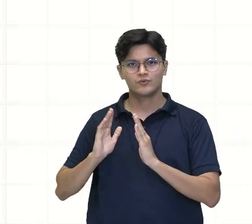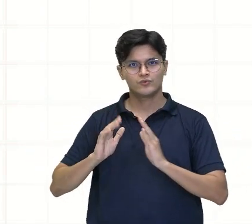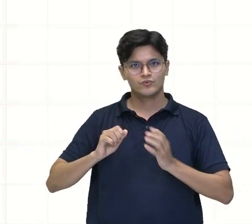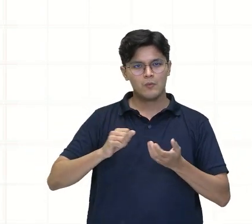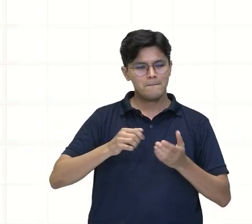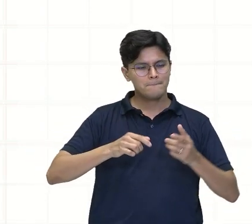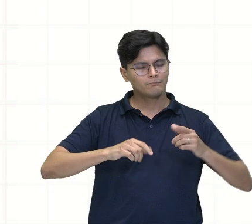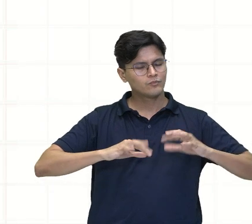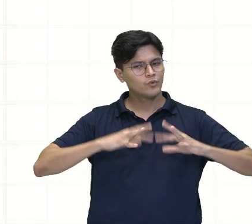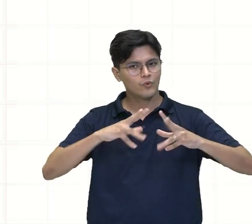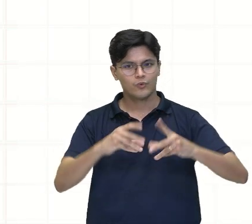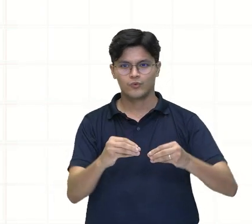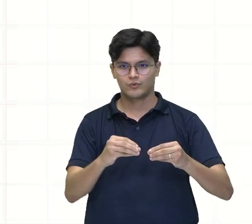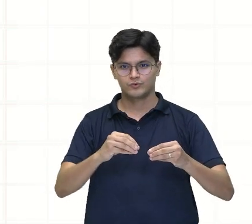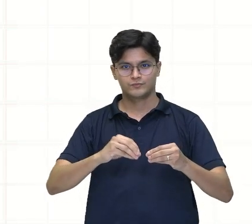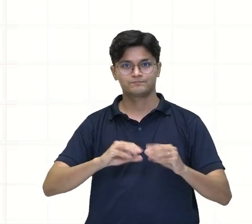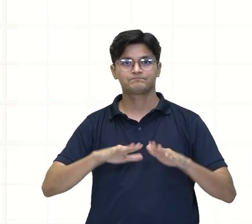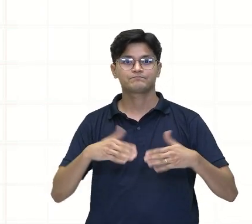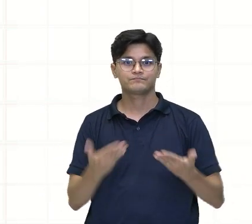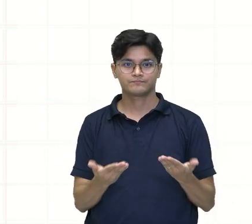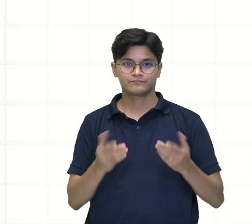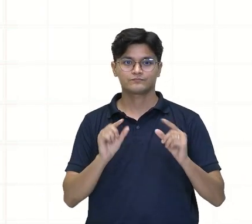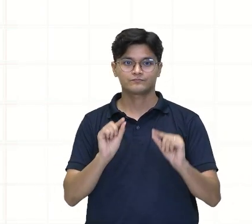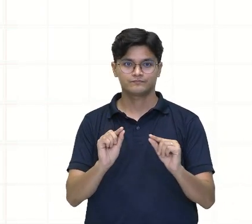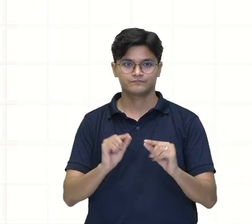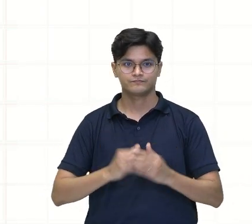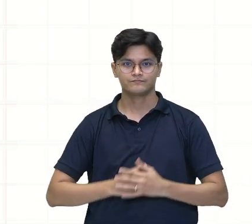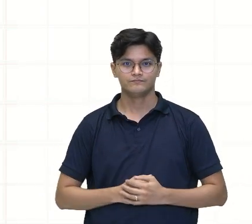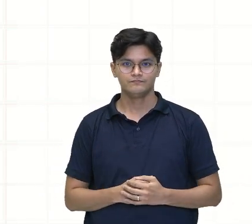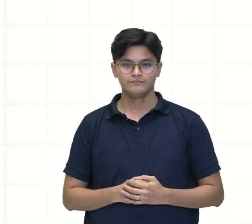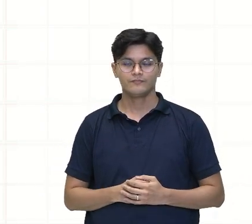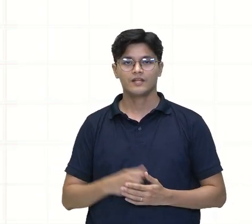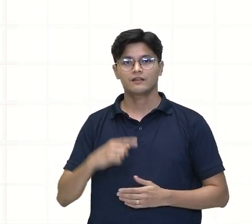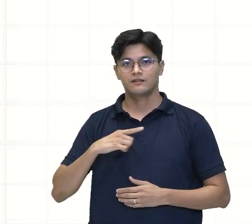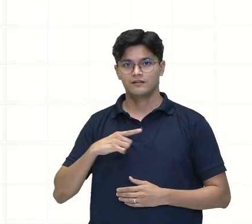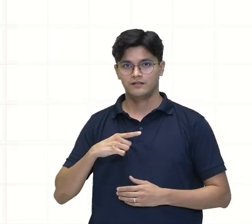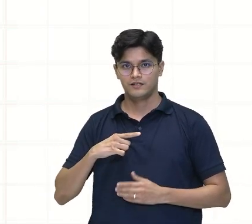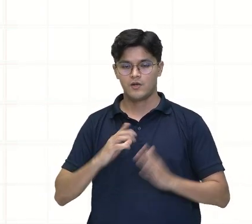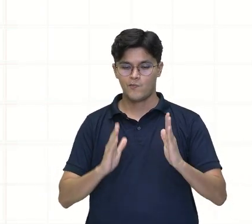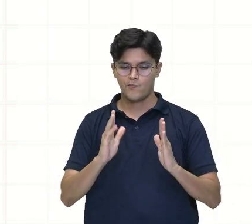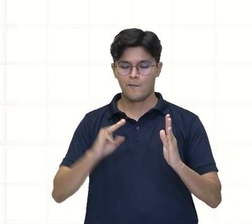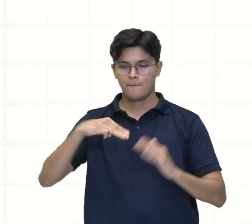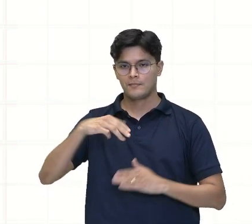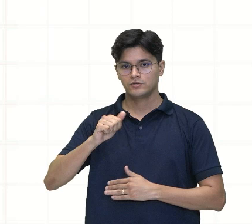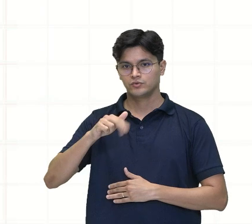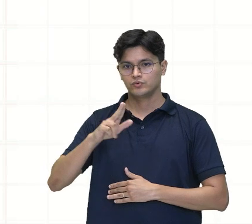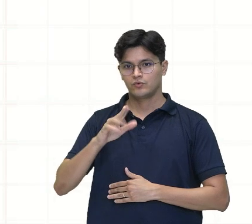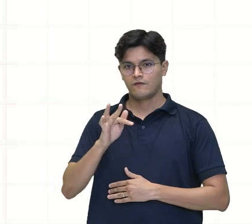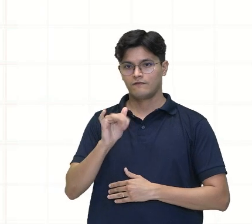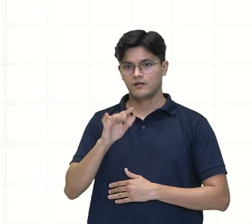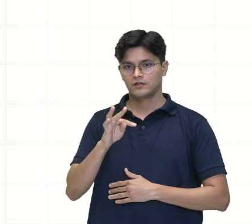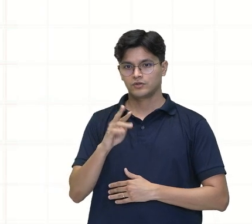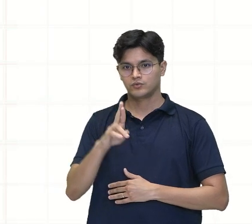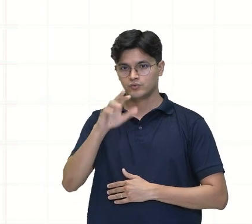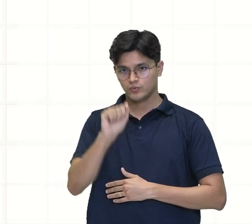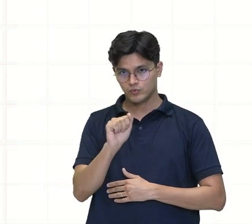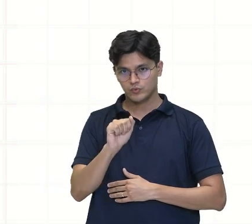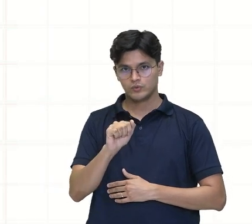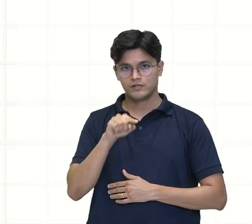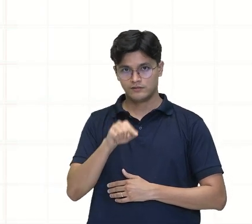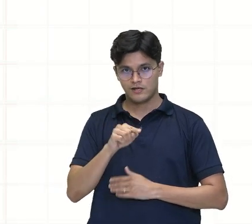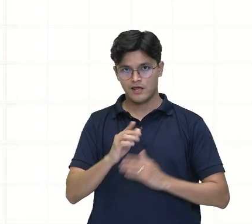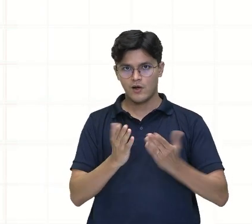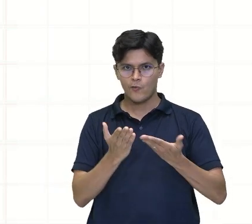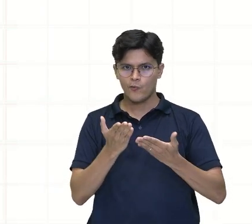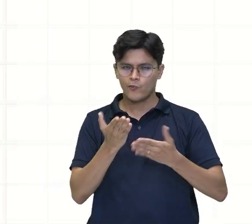uma etapa intermediária entre a fase, a produção artesanal e a